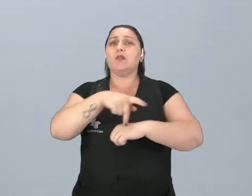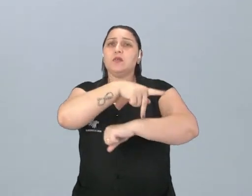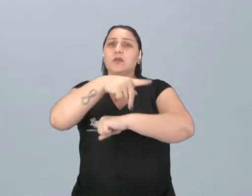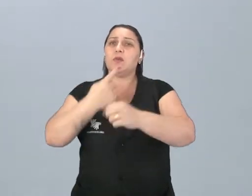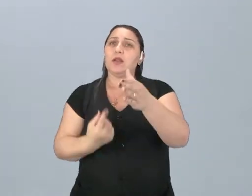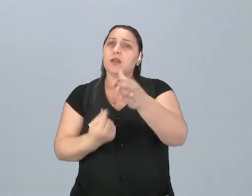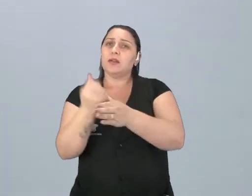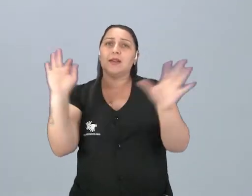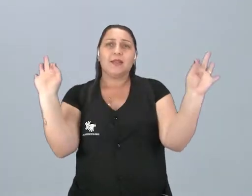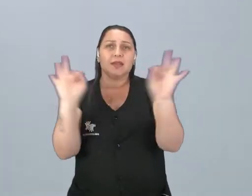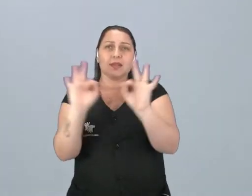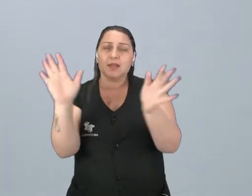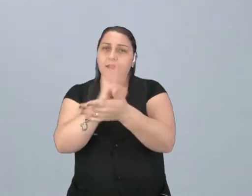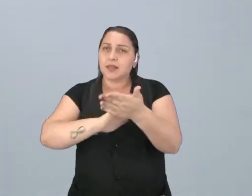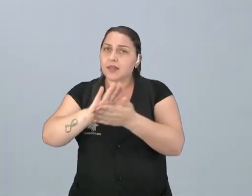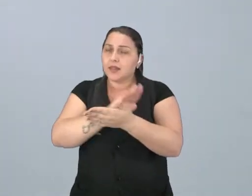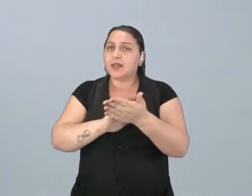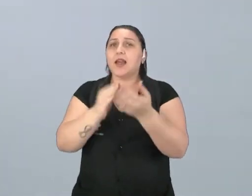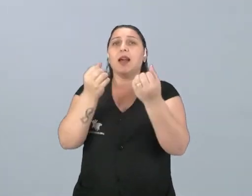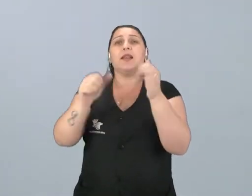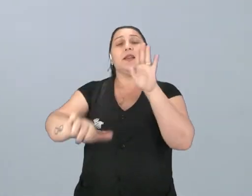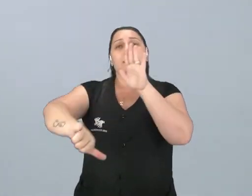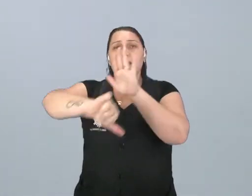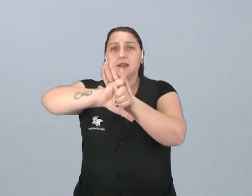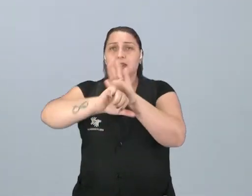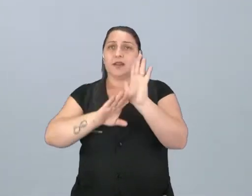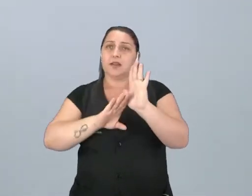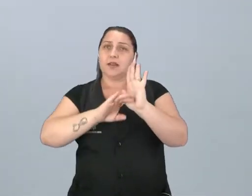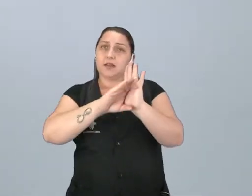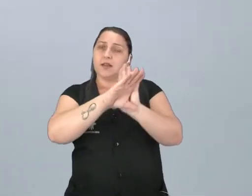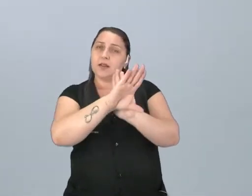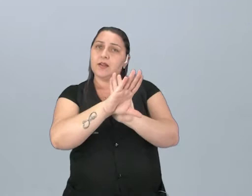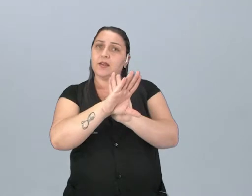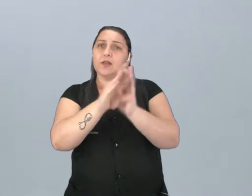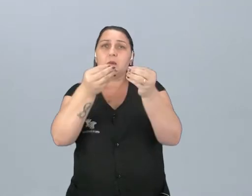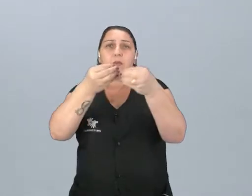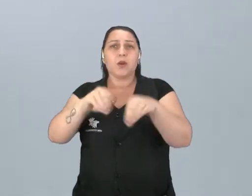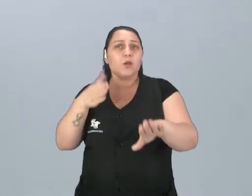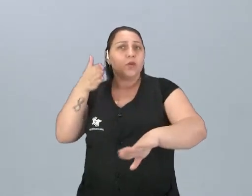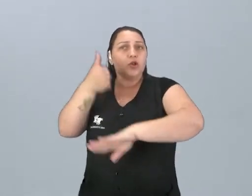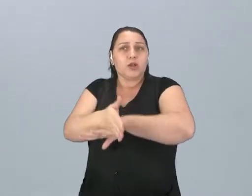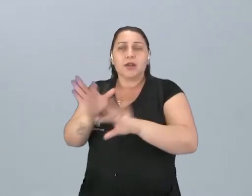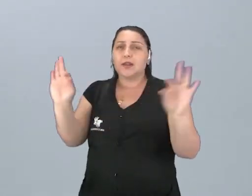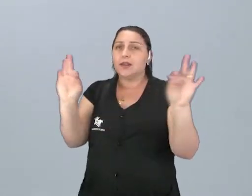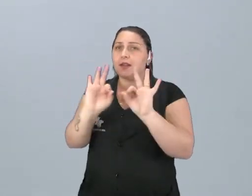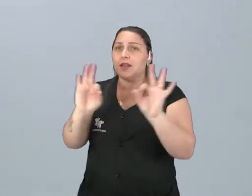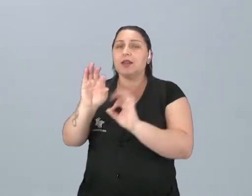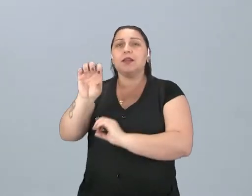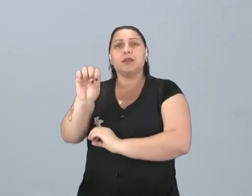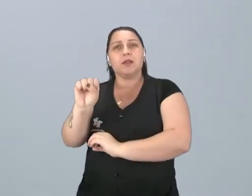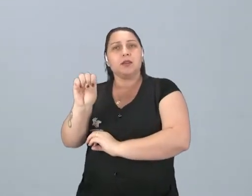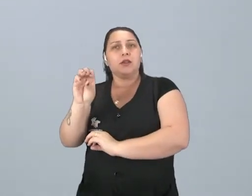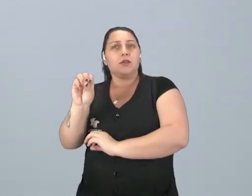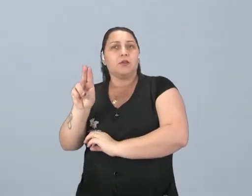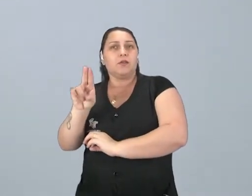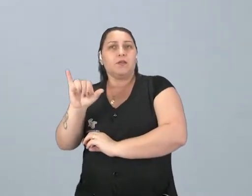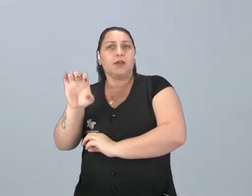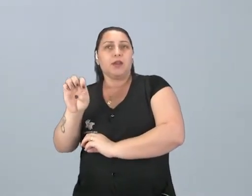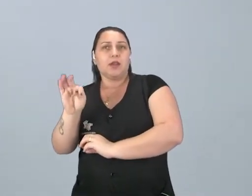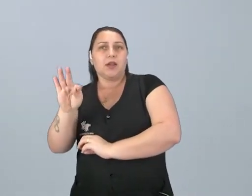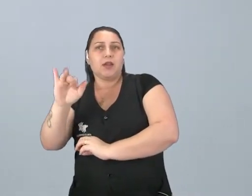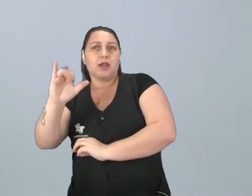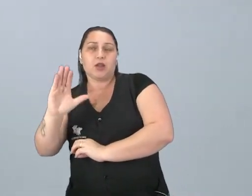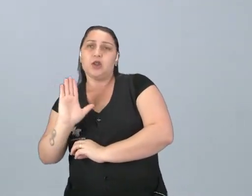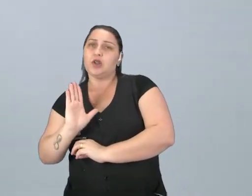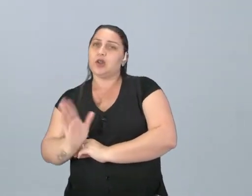Então, essa quebra da Bolsa de Nova York não afetou a União Soviética diretamente. Então, eles foram pouco afetados com tudo isso.